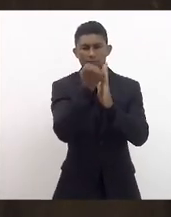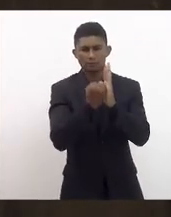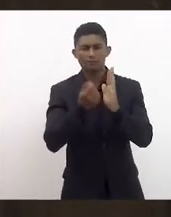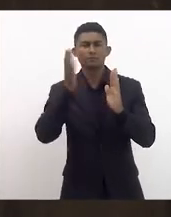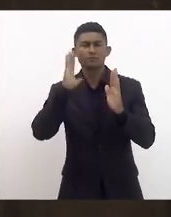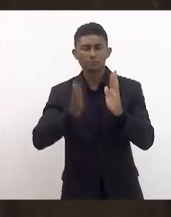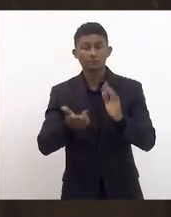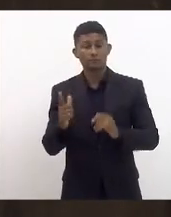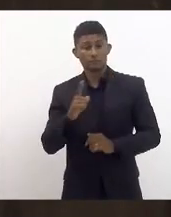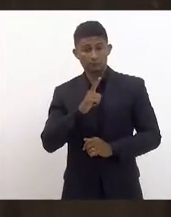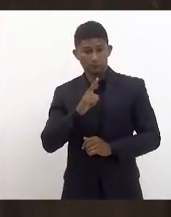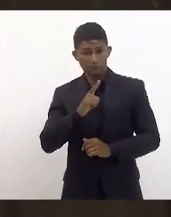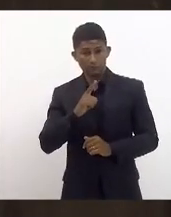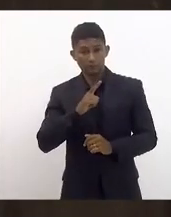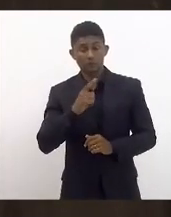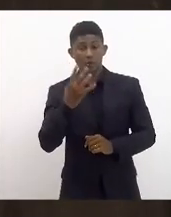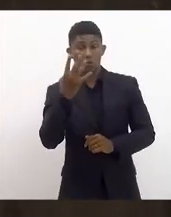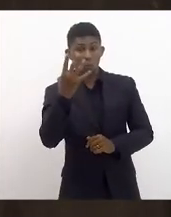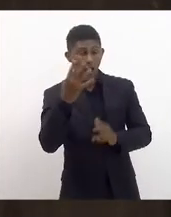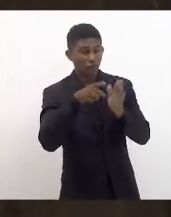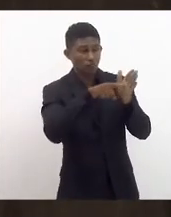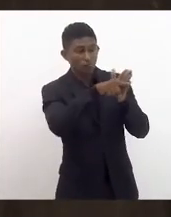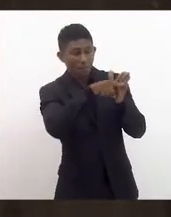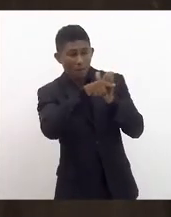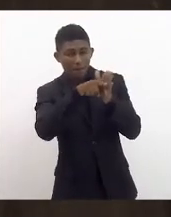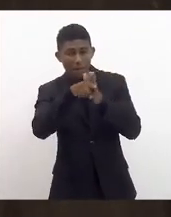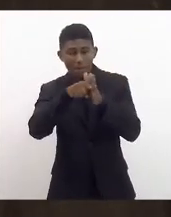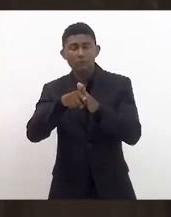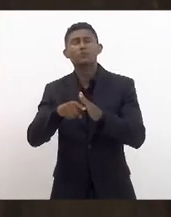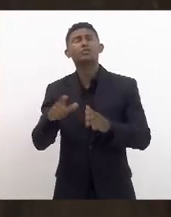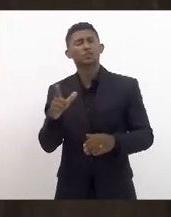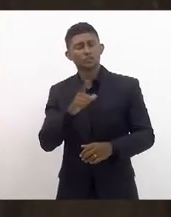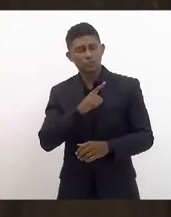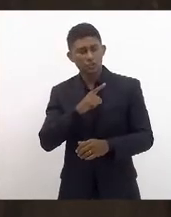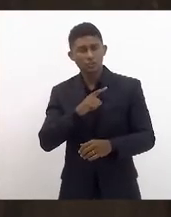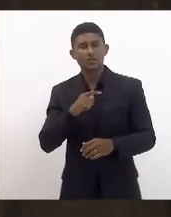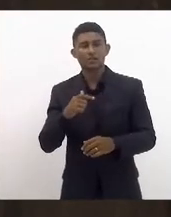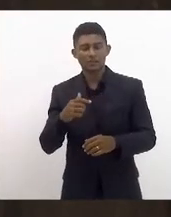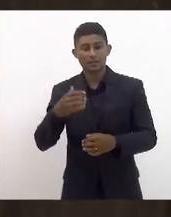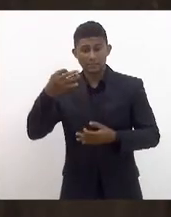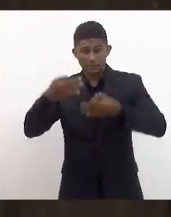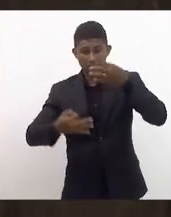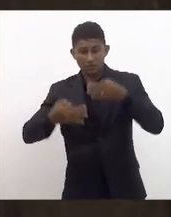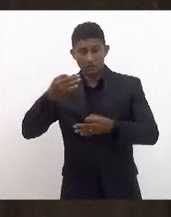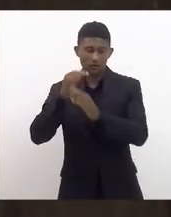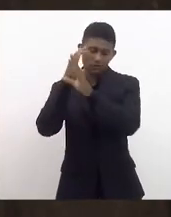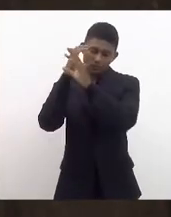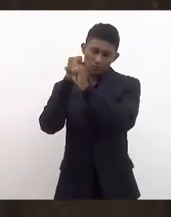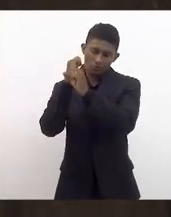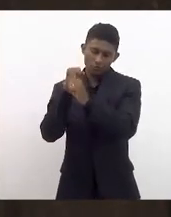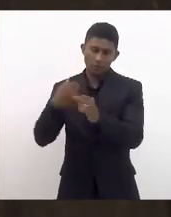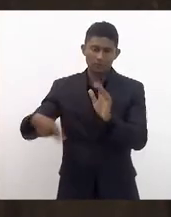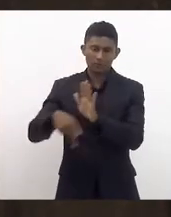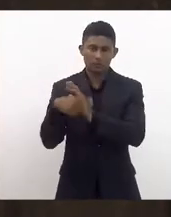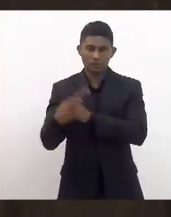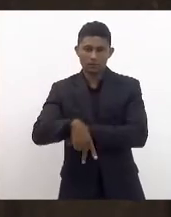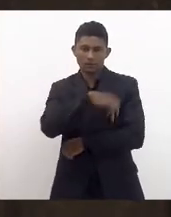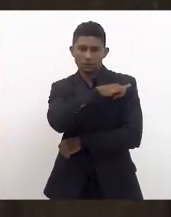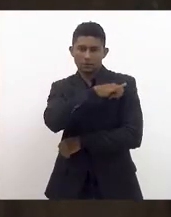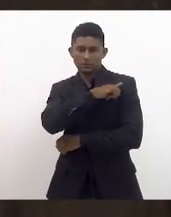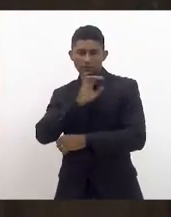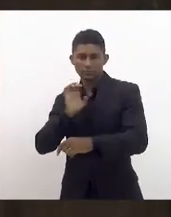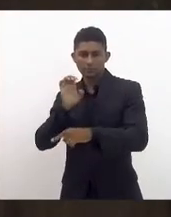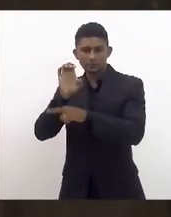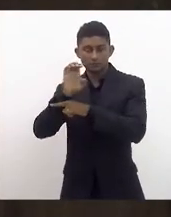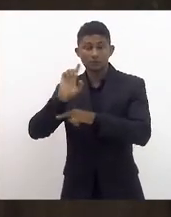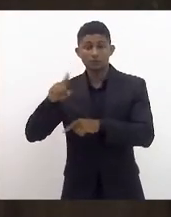quatro auditorias pontuais do Tribunal de Contas do Estado, e a gente estava colecionando o